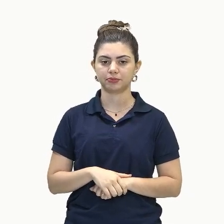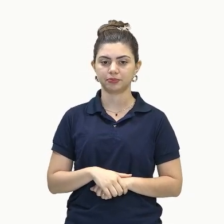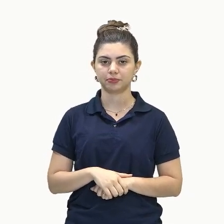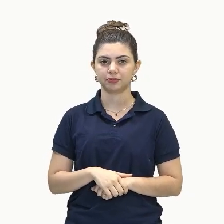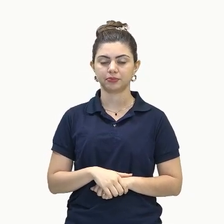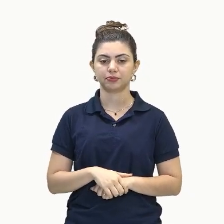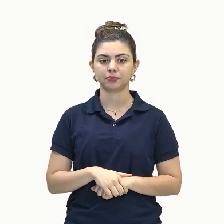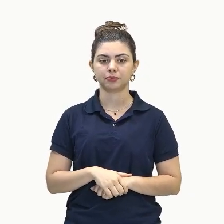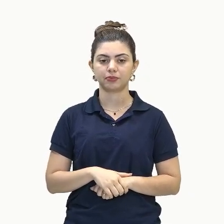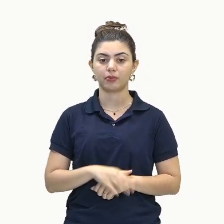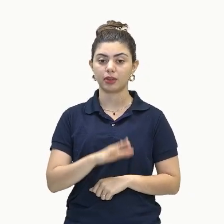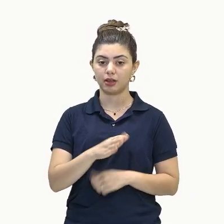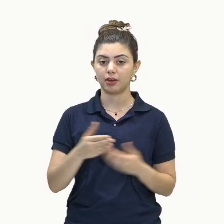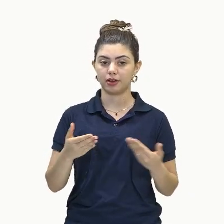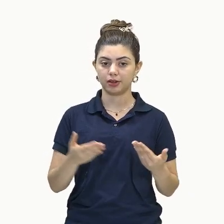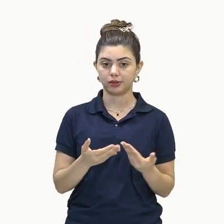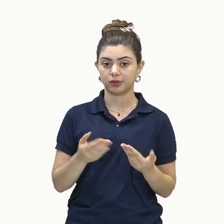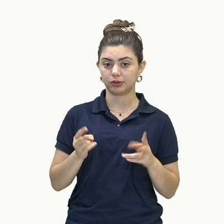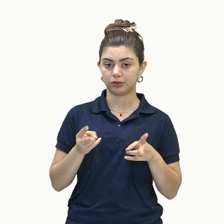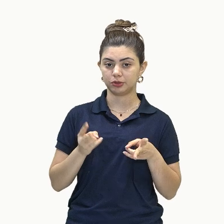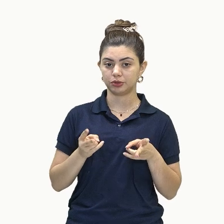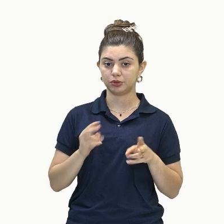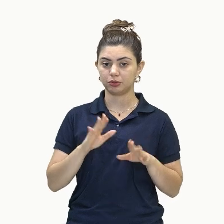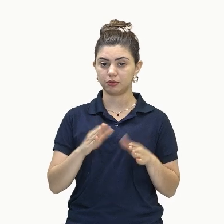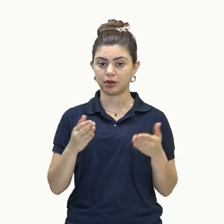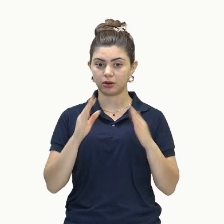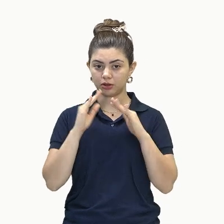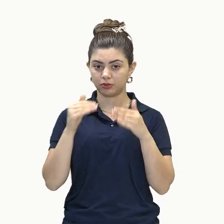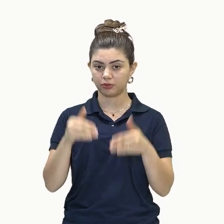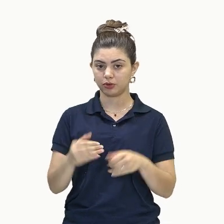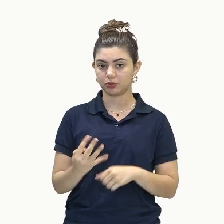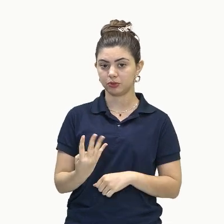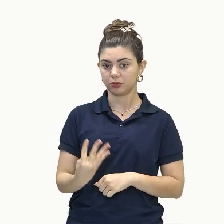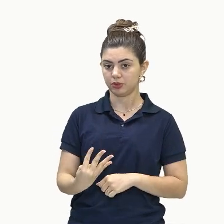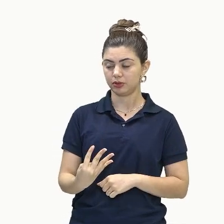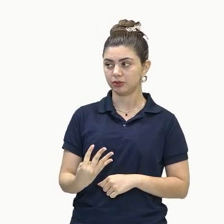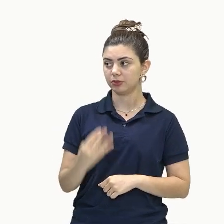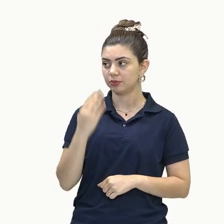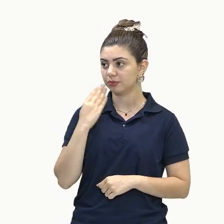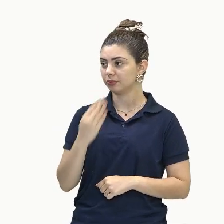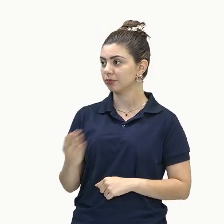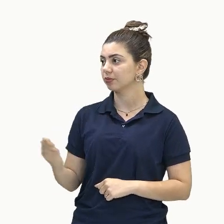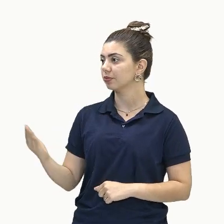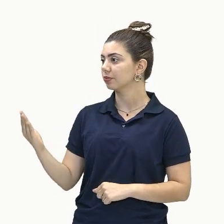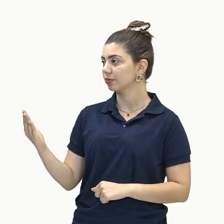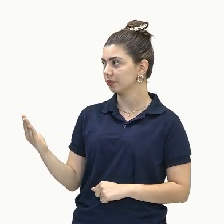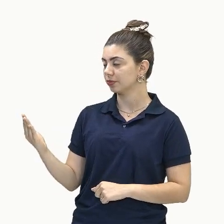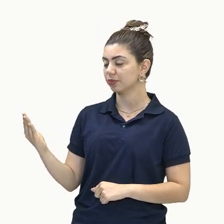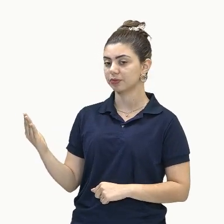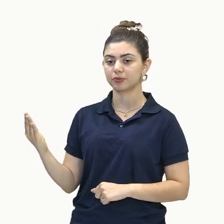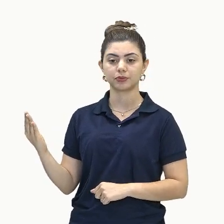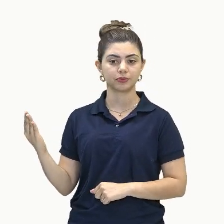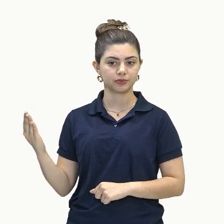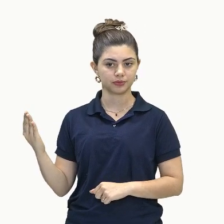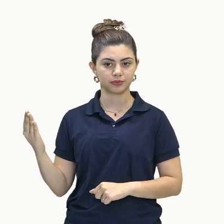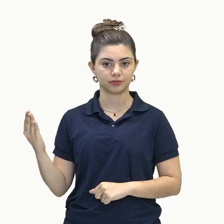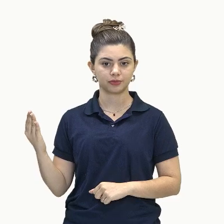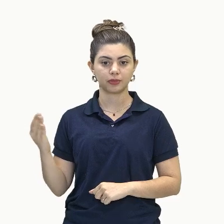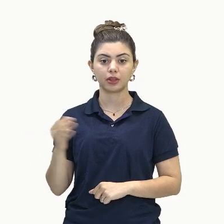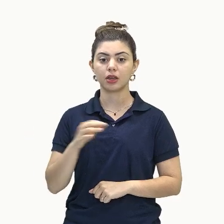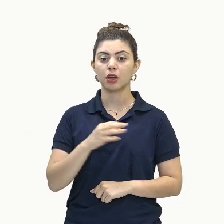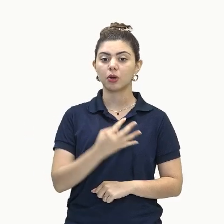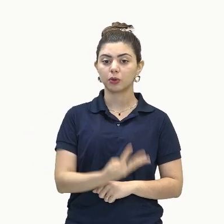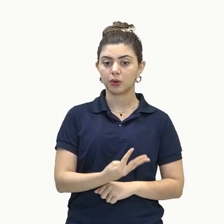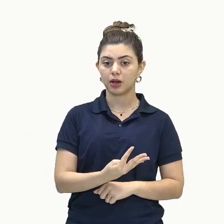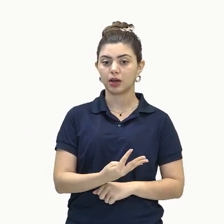gente segue na terceira geração, olhando para o indivíduo 4. O indivíduo 4, o indivíduo